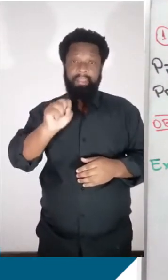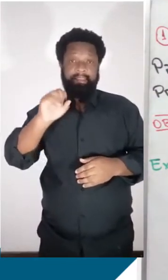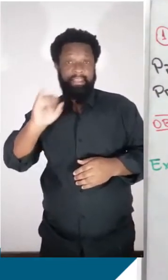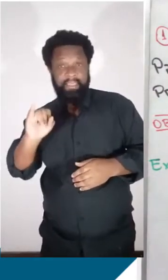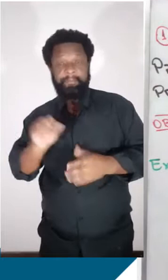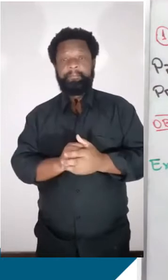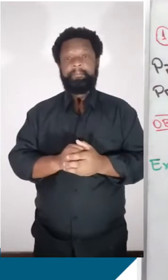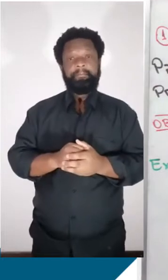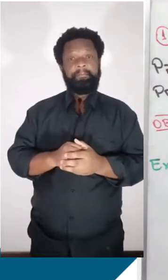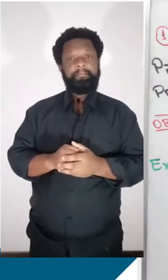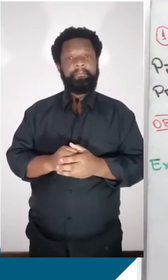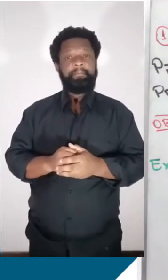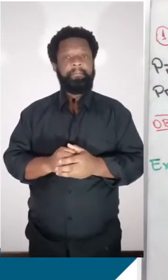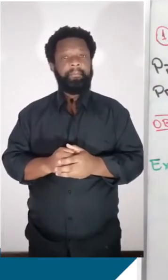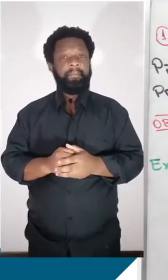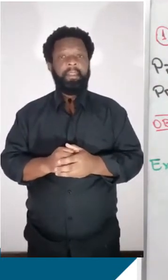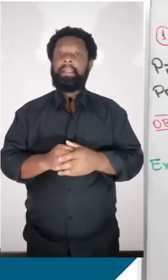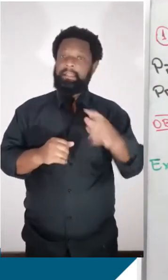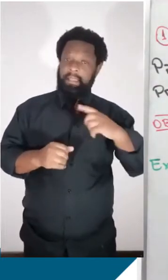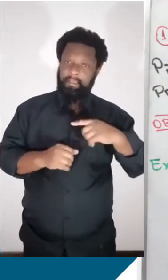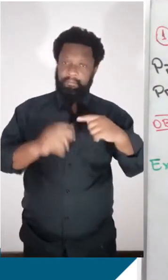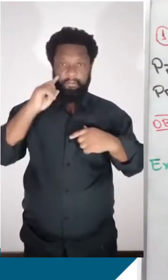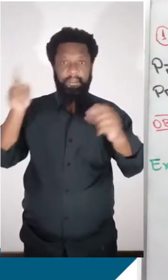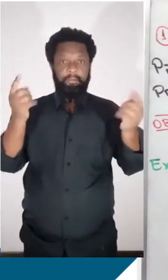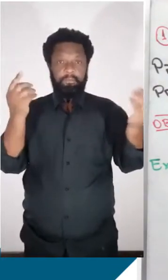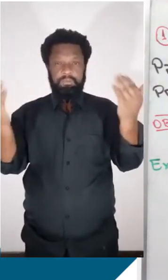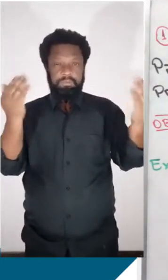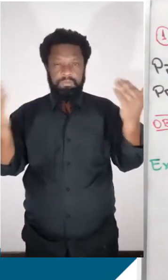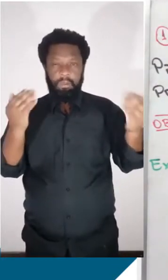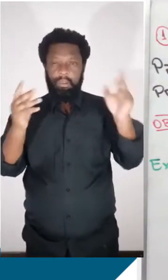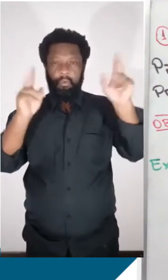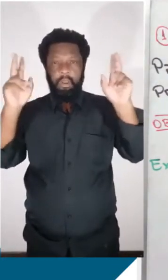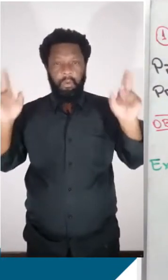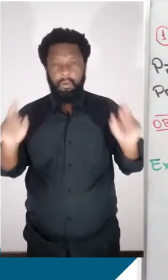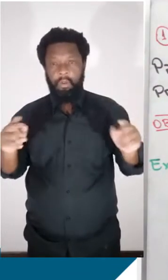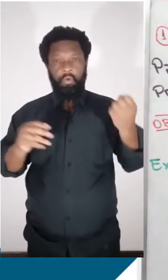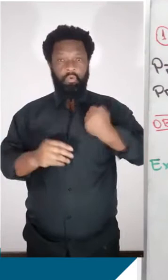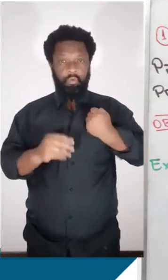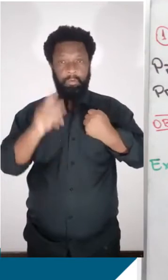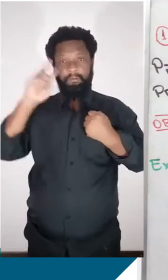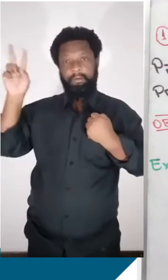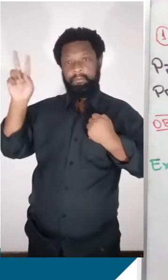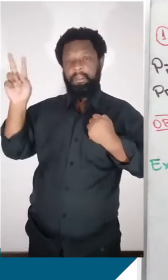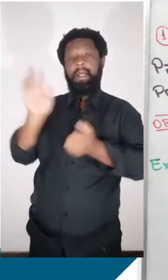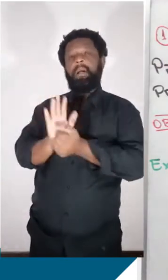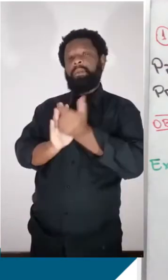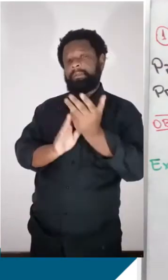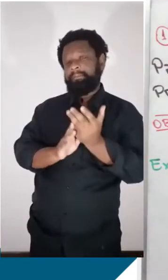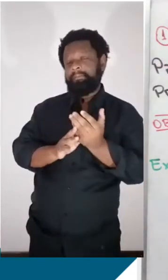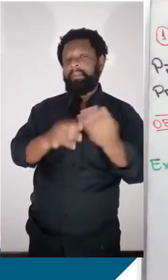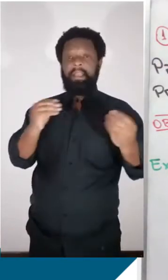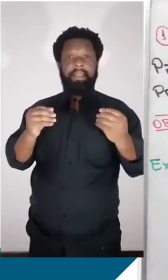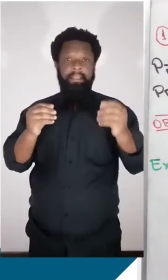um SI, um C, 1, 2, 3, 4, 5 horas, 1, 2, 3,